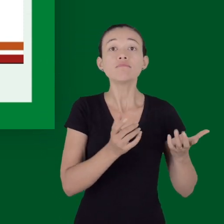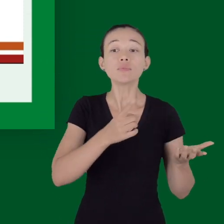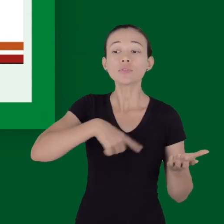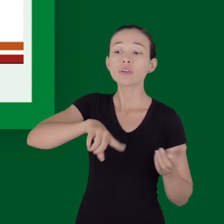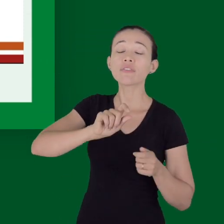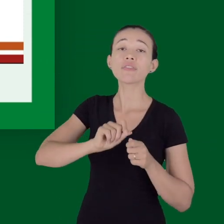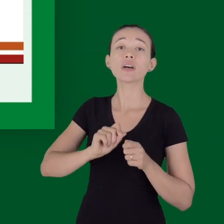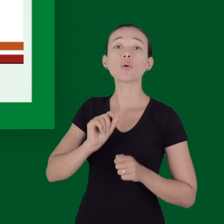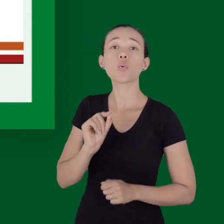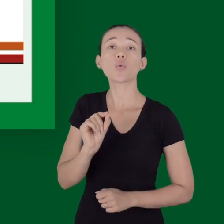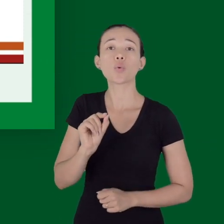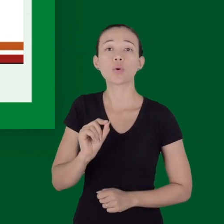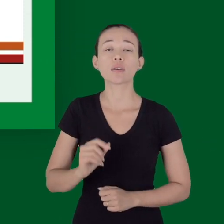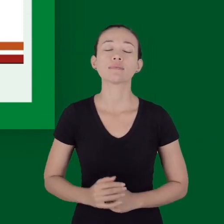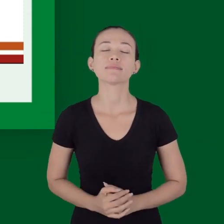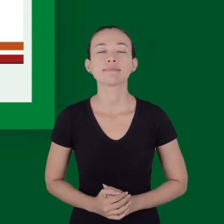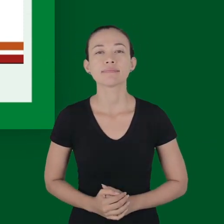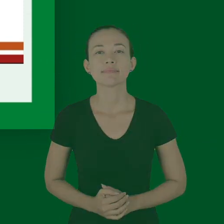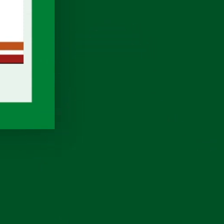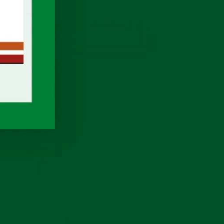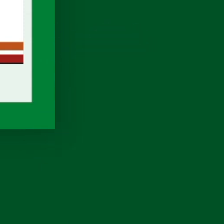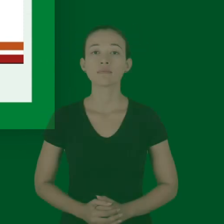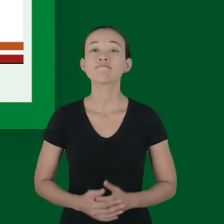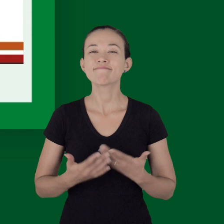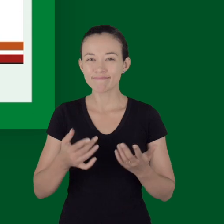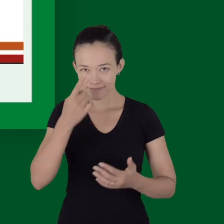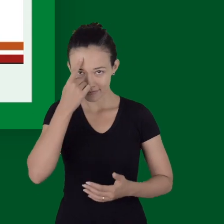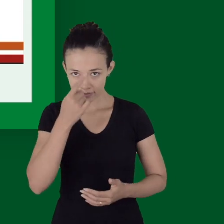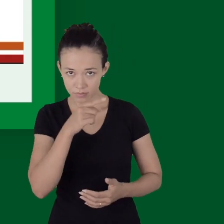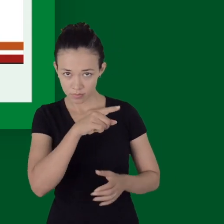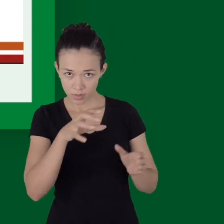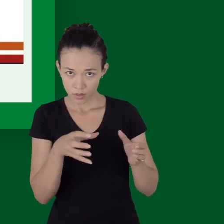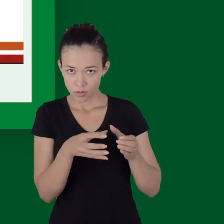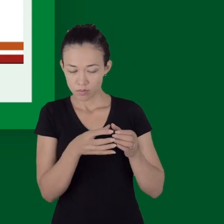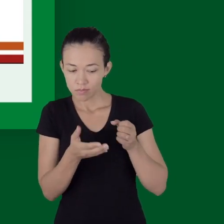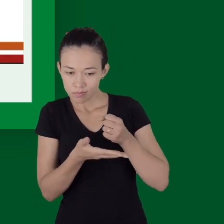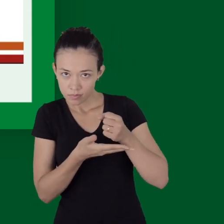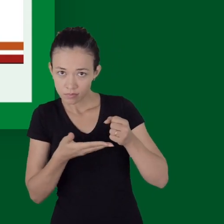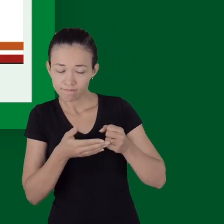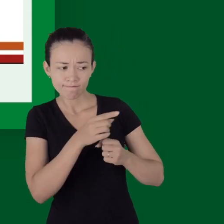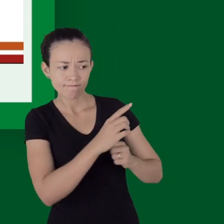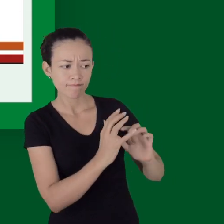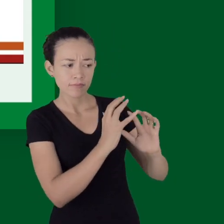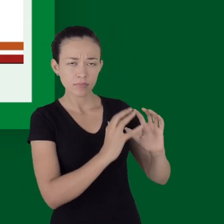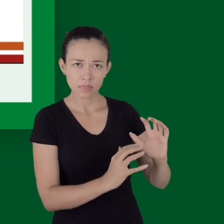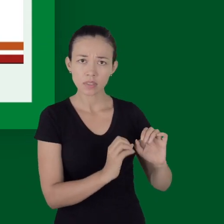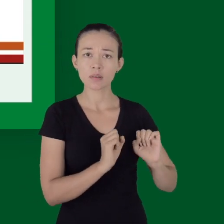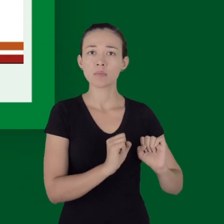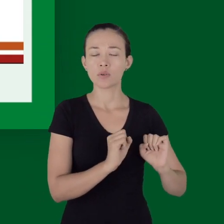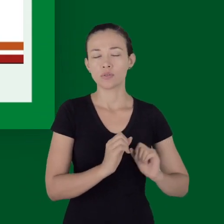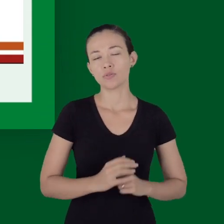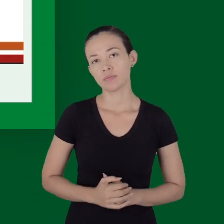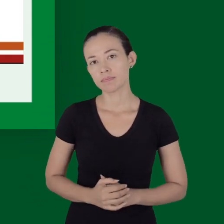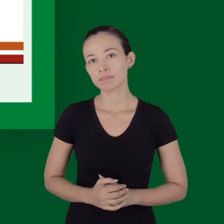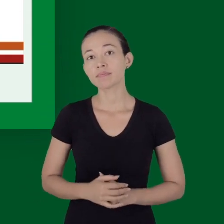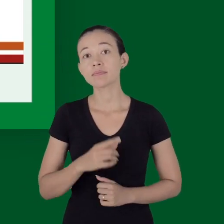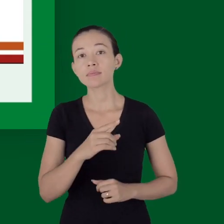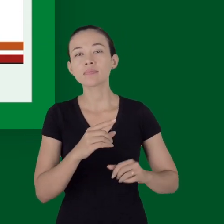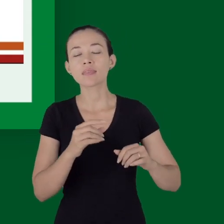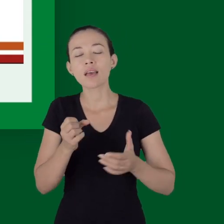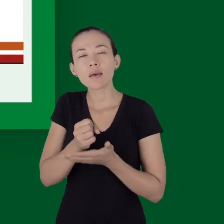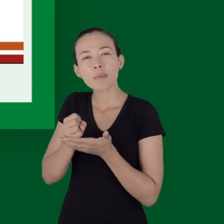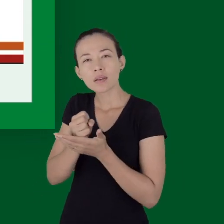4 horas e 30 minutos. Então, sempre quando a gente pega um quadro de AVC, principal tem que botar na cabeça que tem a possibilidade de